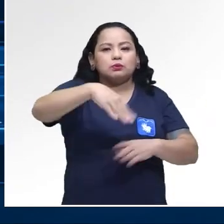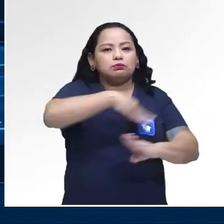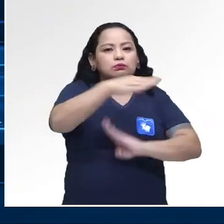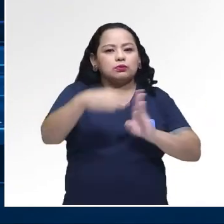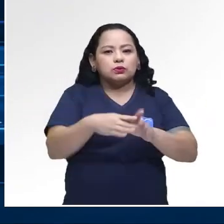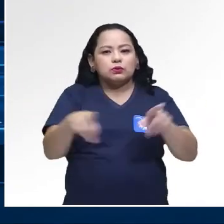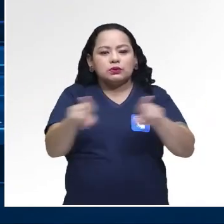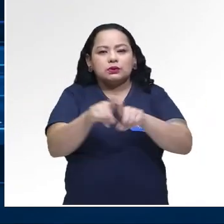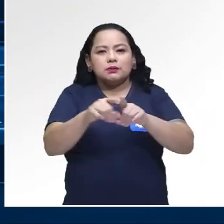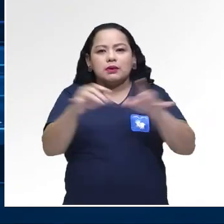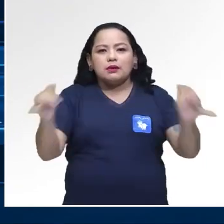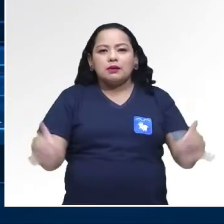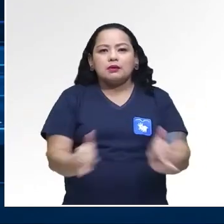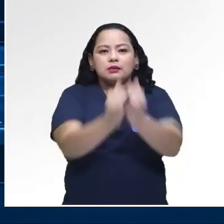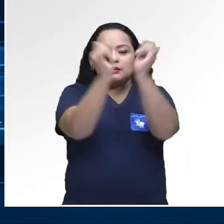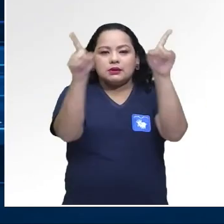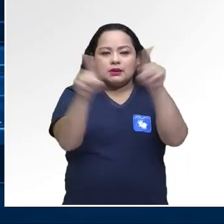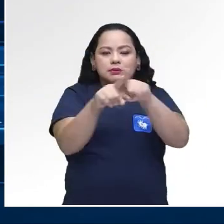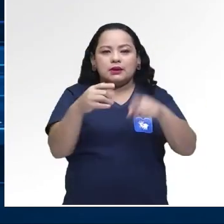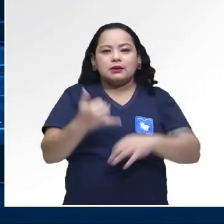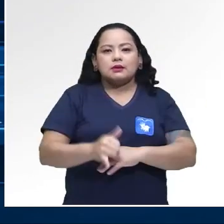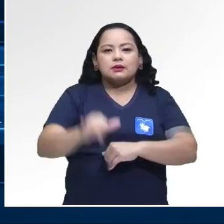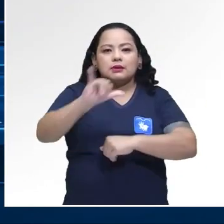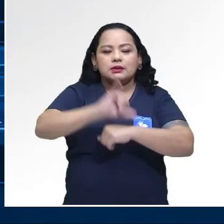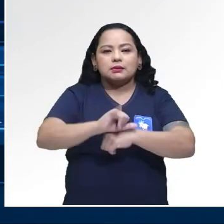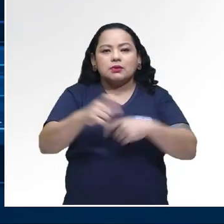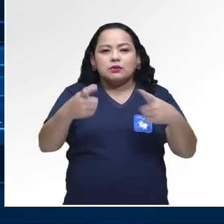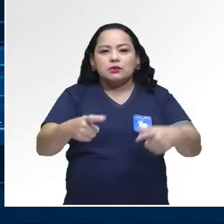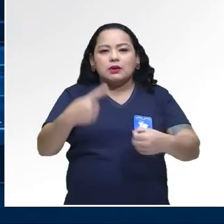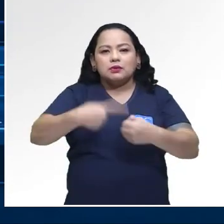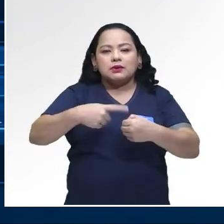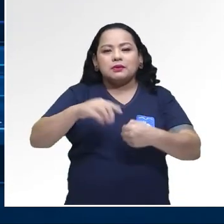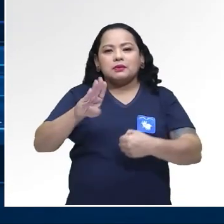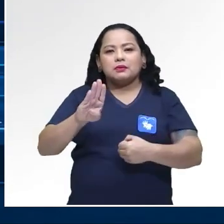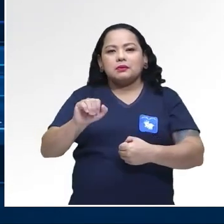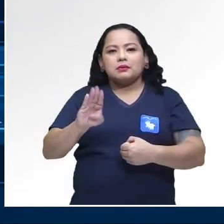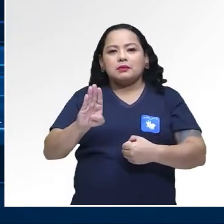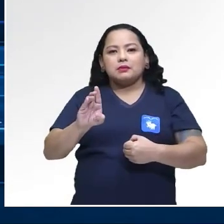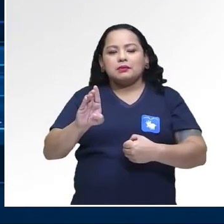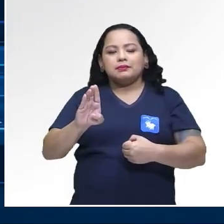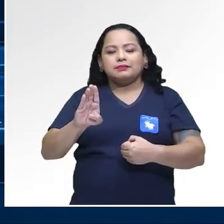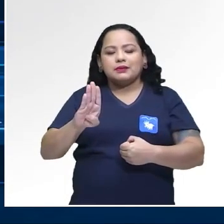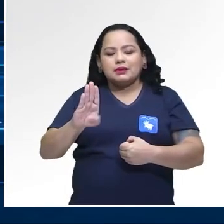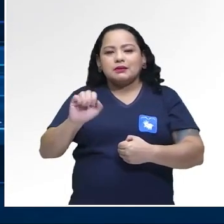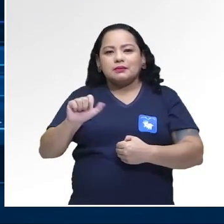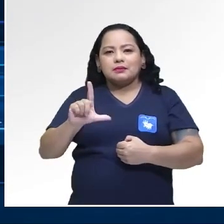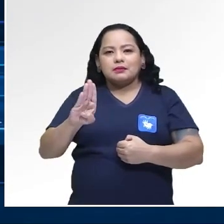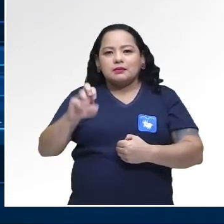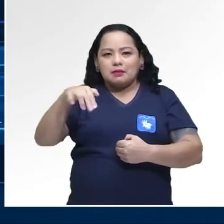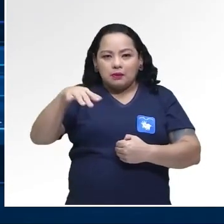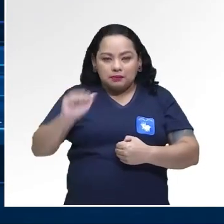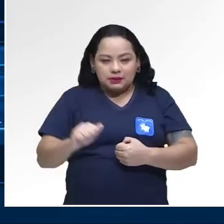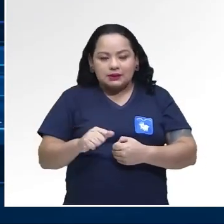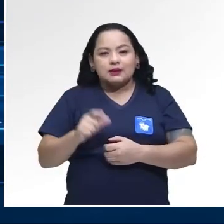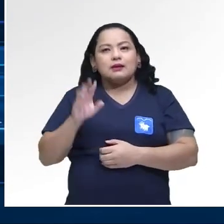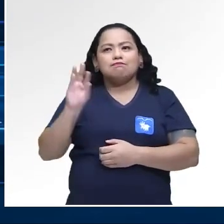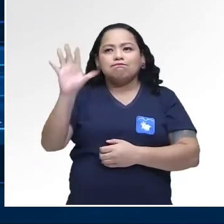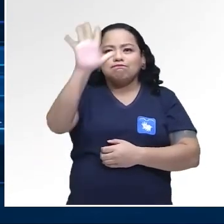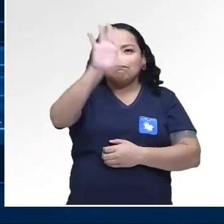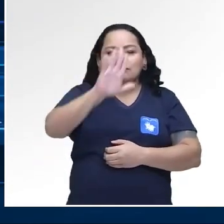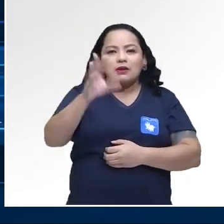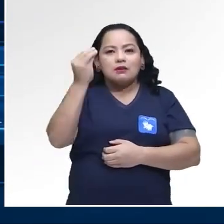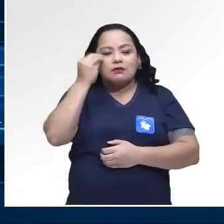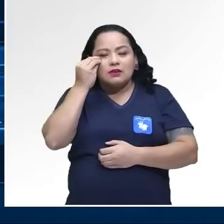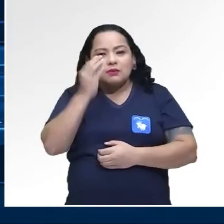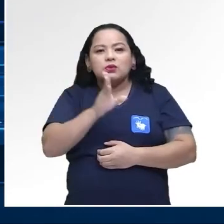das usinas hidrelétricas também, como é o caso da usina de Balbina. Tá? Então, observamos aqui essas imagens, conhecemos aí